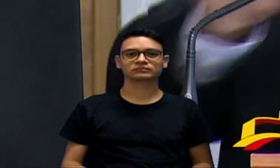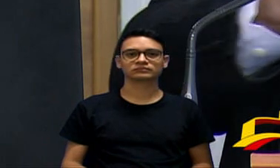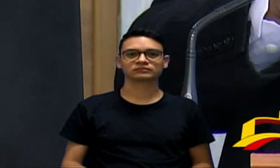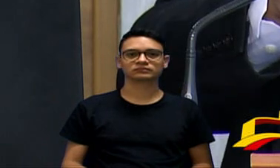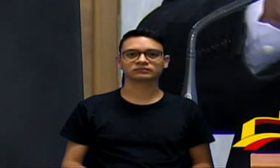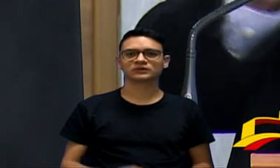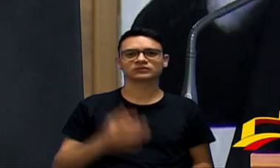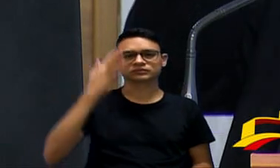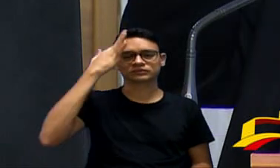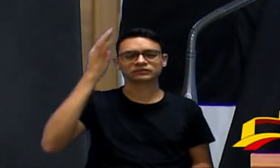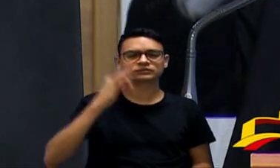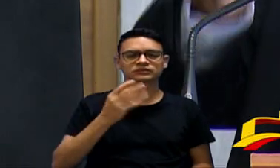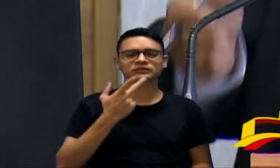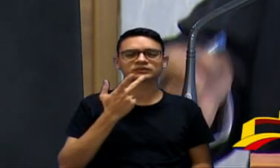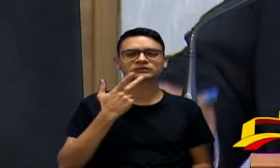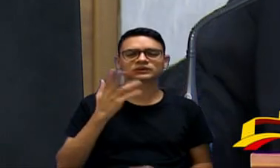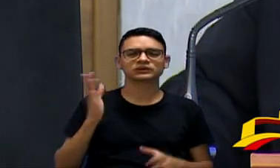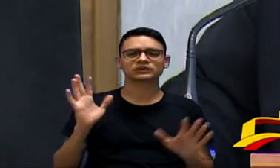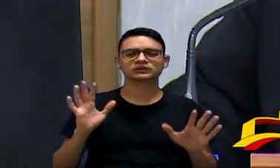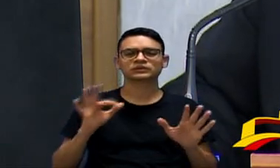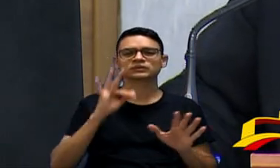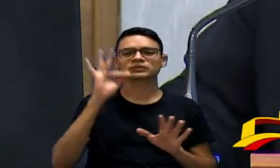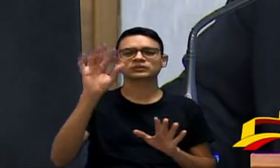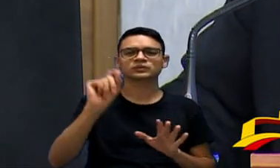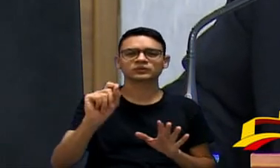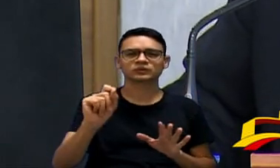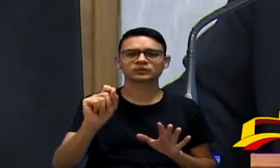Eu não entendi o que você falou. Futuro o quê?